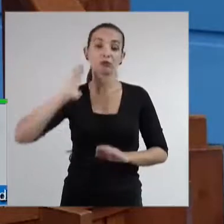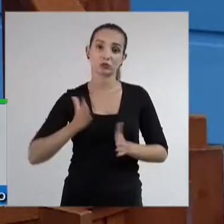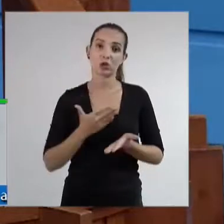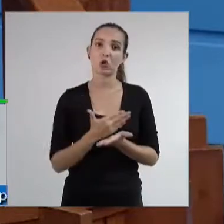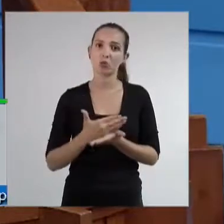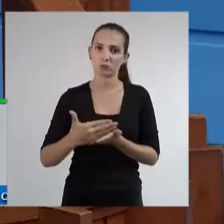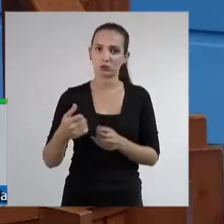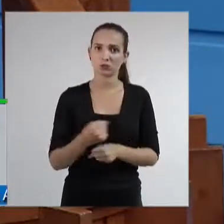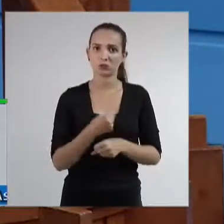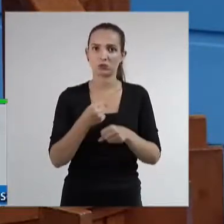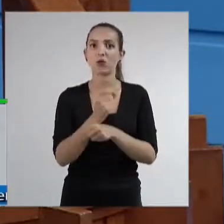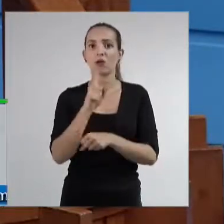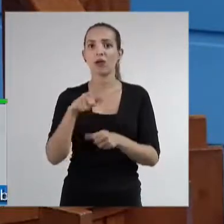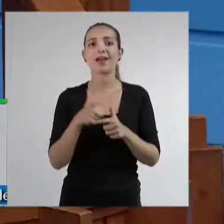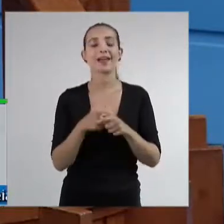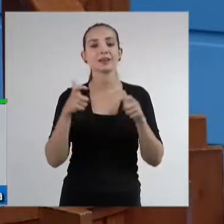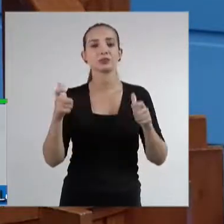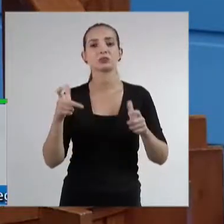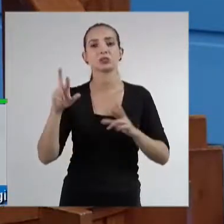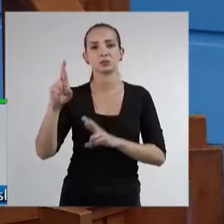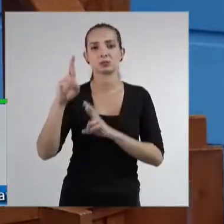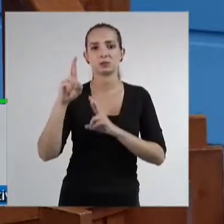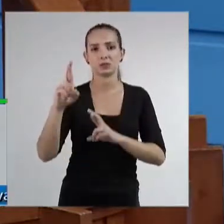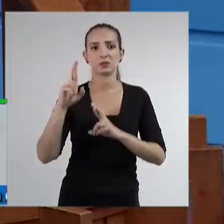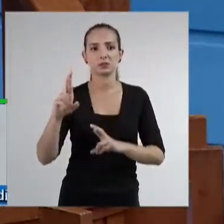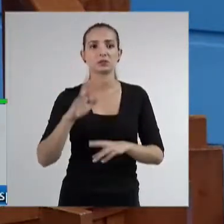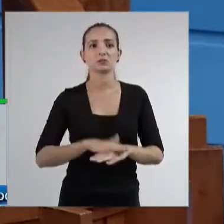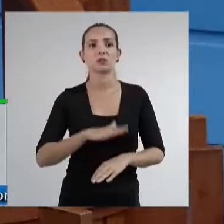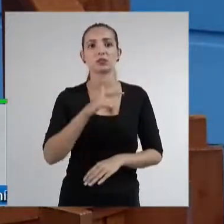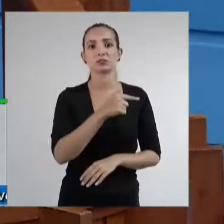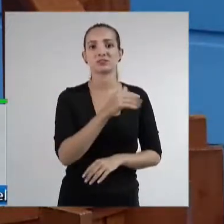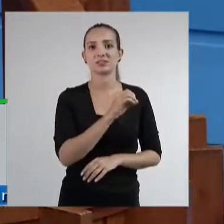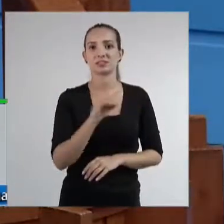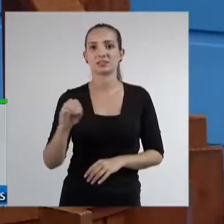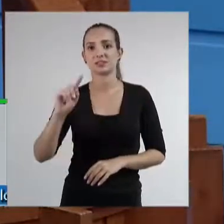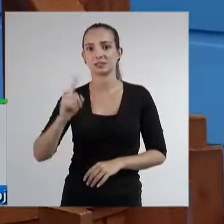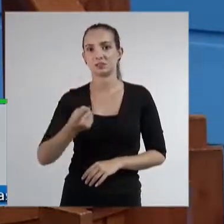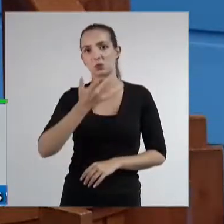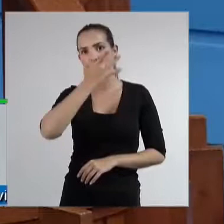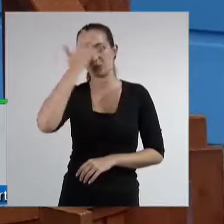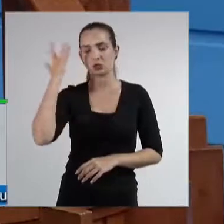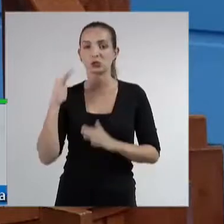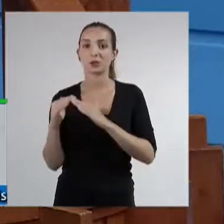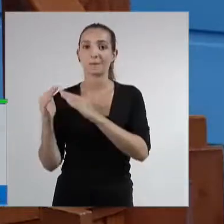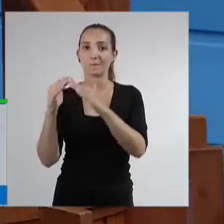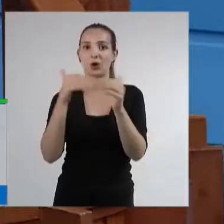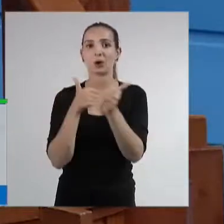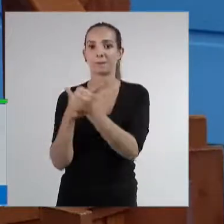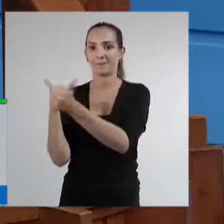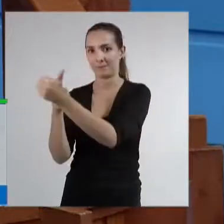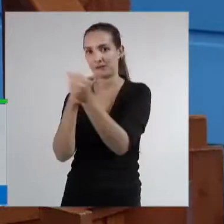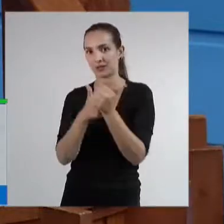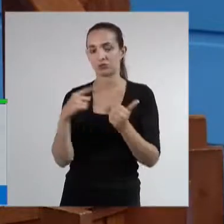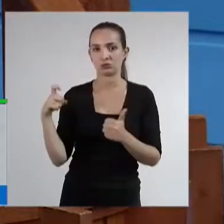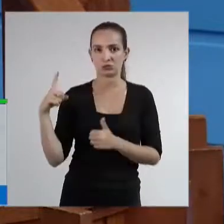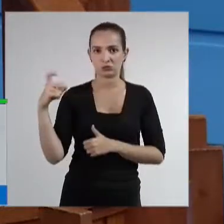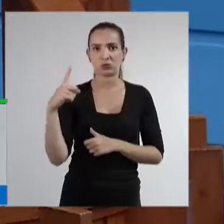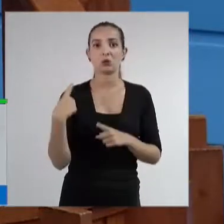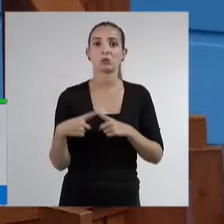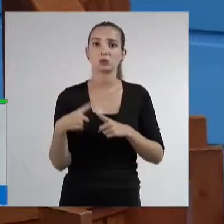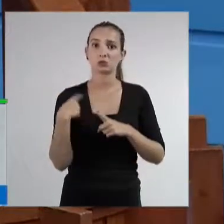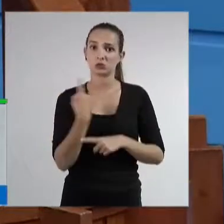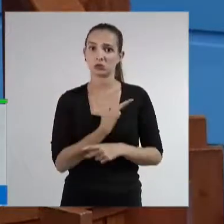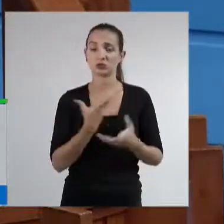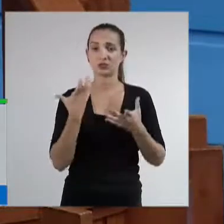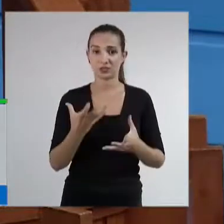é a grande esperança de toda uma região, de mais de 700.000 pessoas, para que tenhamos um hospital à altura da